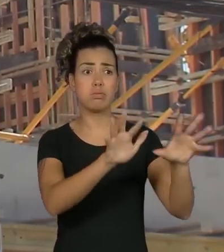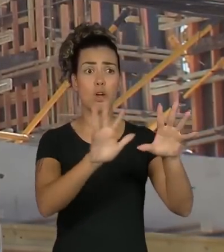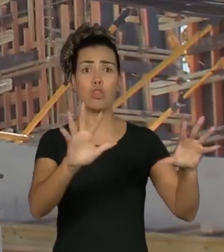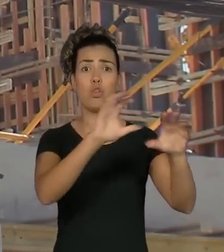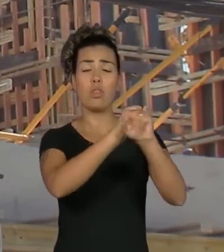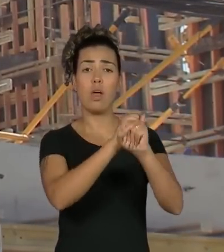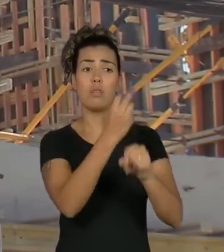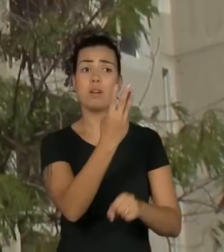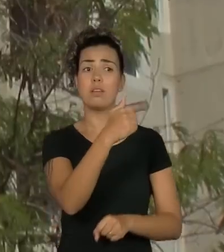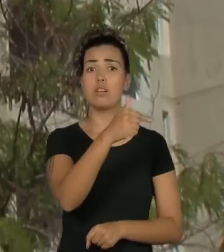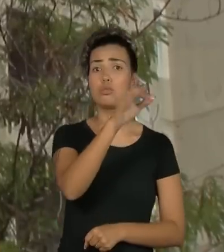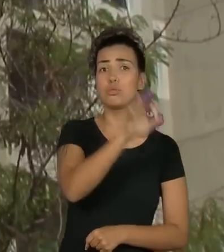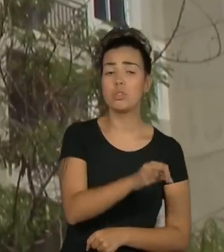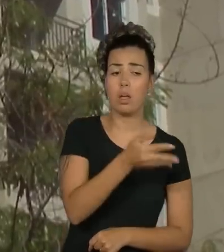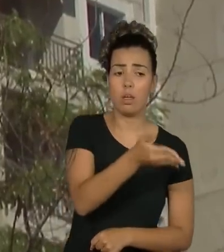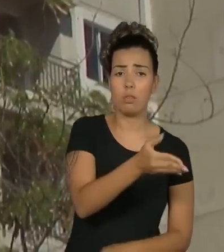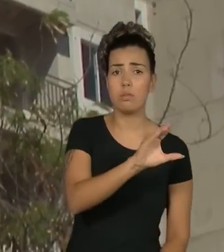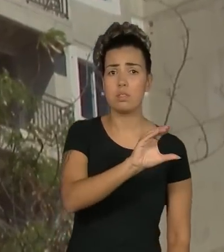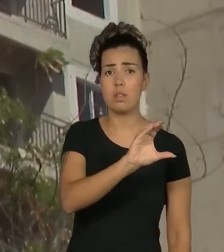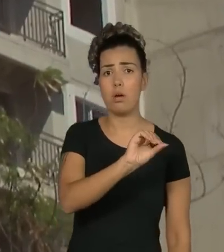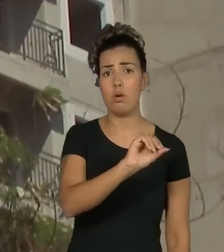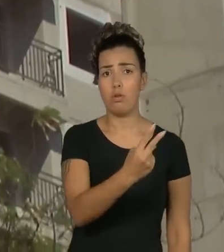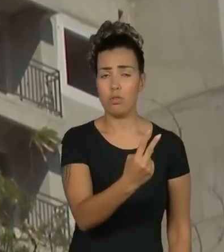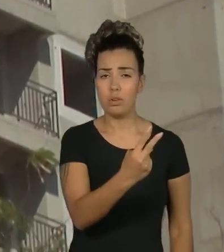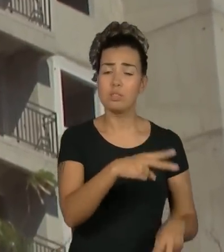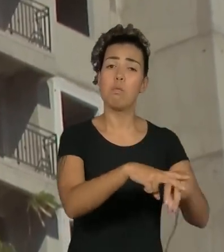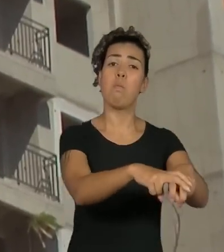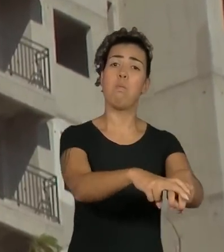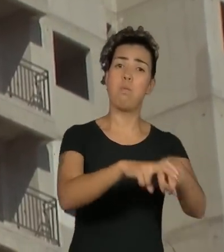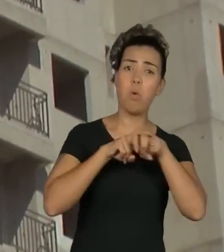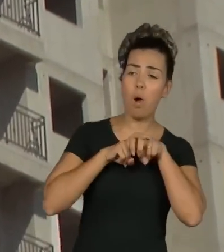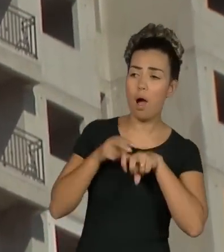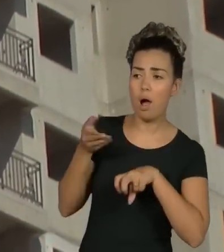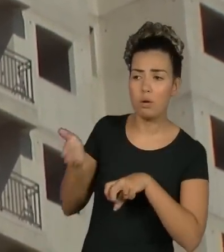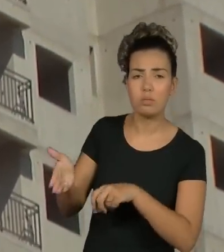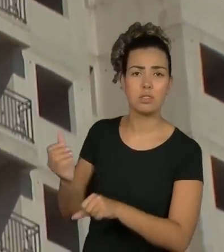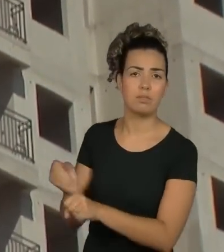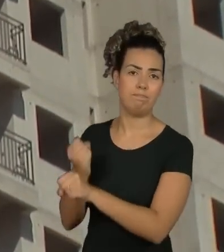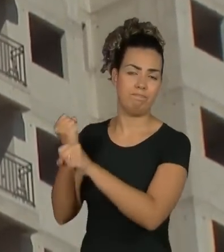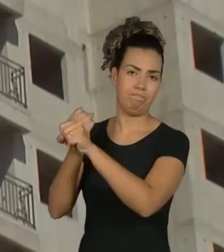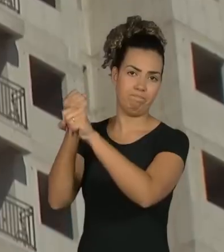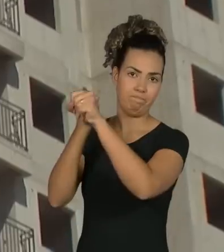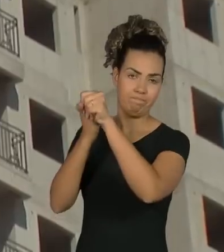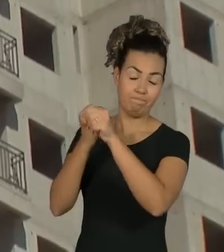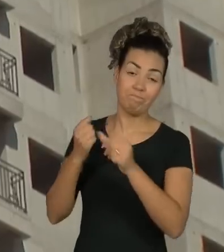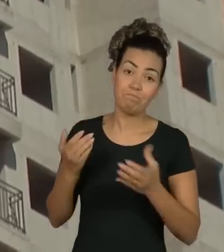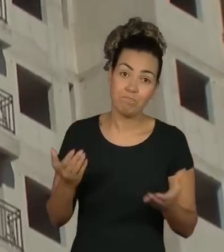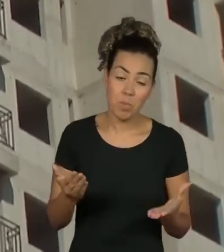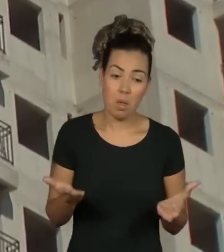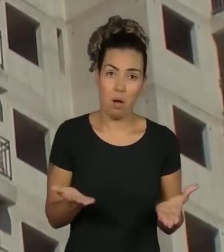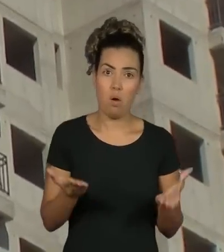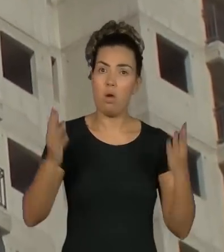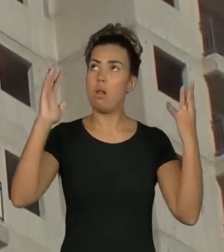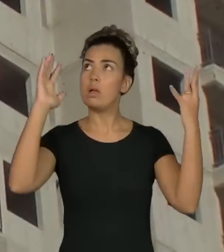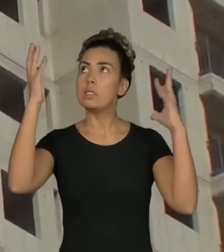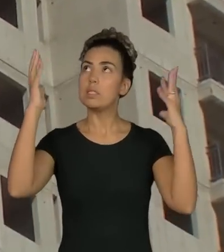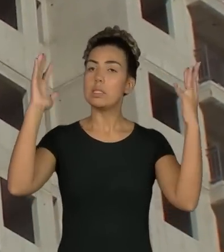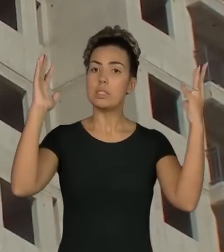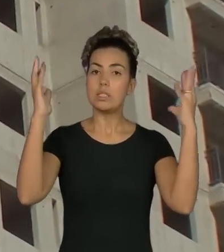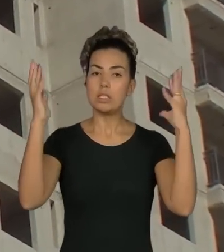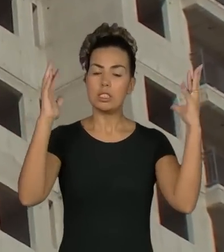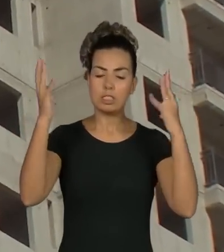CO2 relacionadas à energia e processos em todo o mundo. Diante das mudanças climáticas cada vez